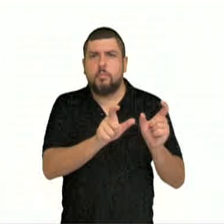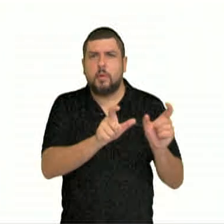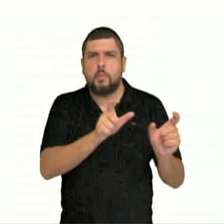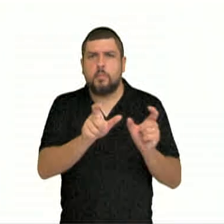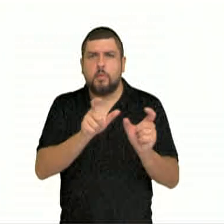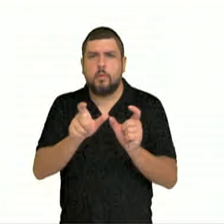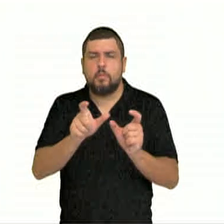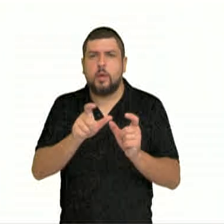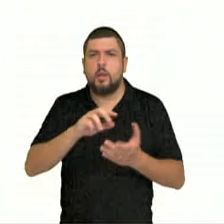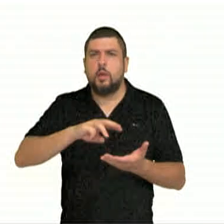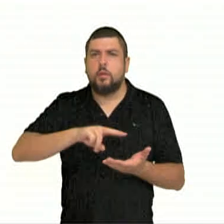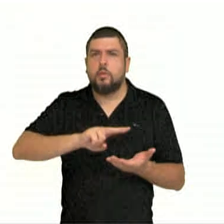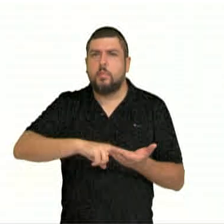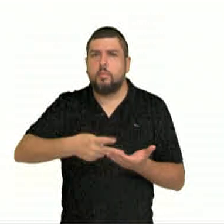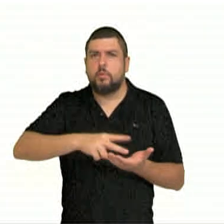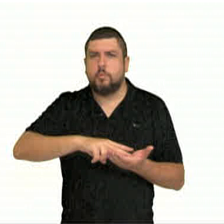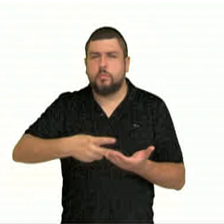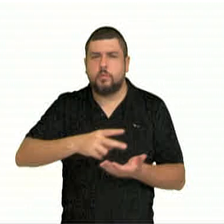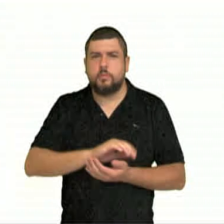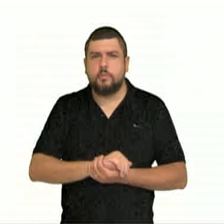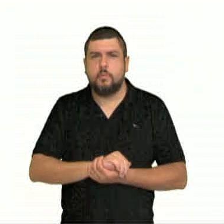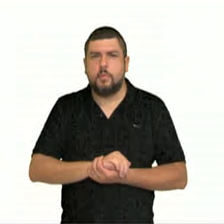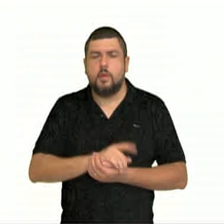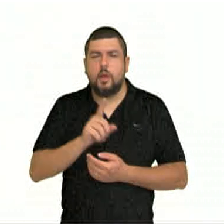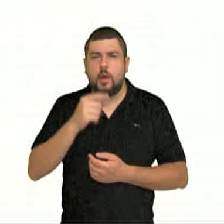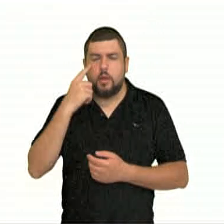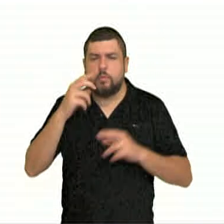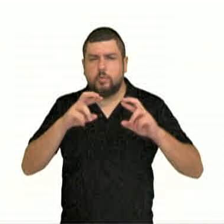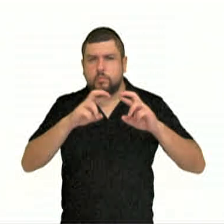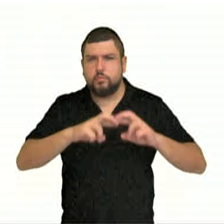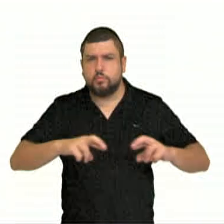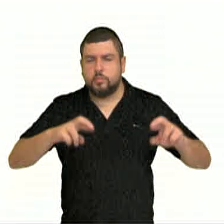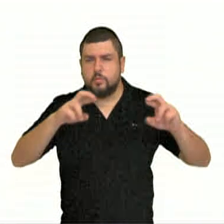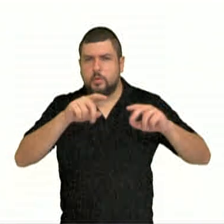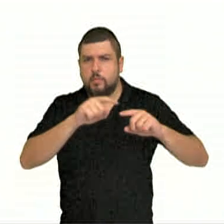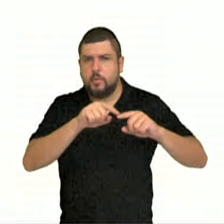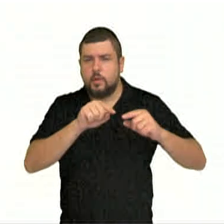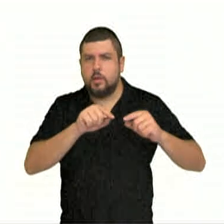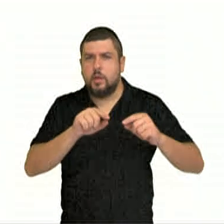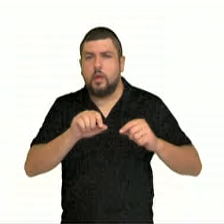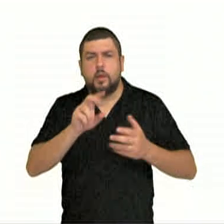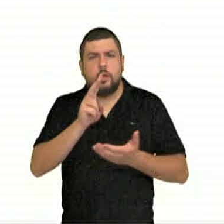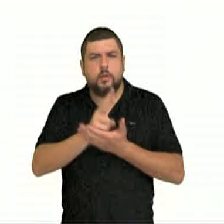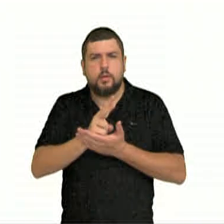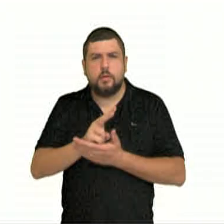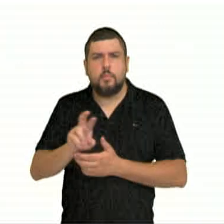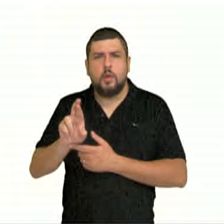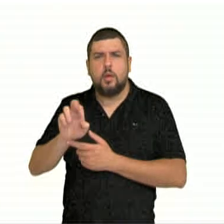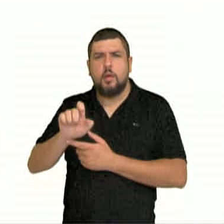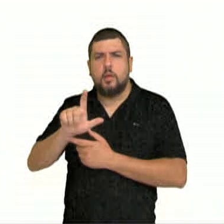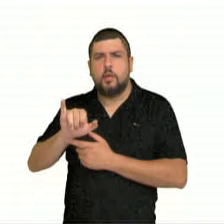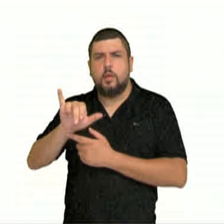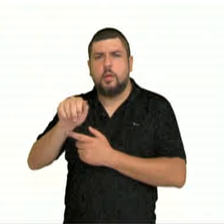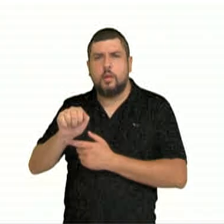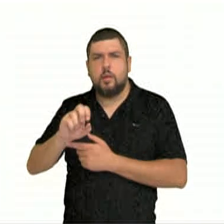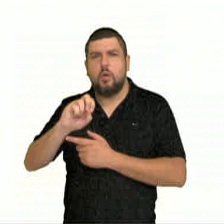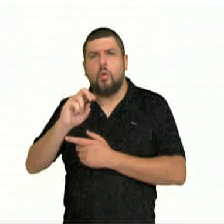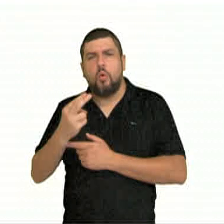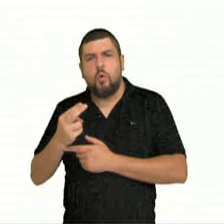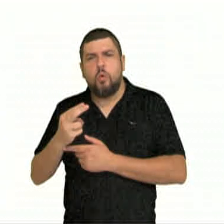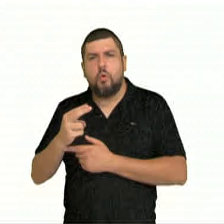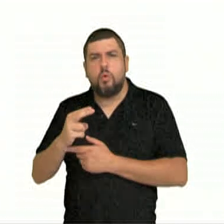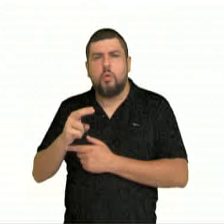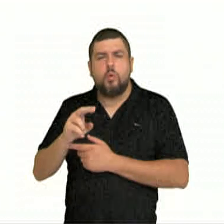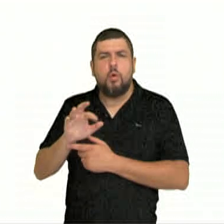análise. No caso aqui, a gente vai estar analisando o conectivo. Então, sempre que tem releia, ou em, ou neste fragmento,